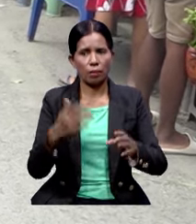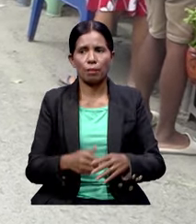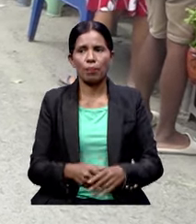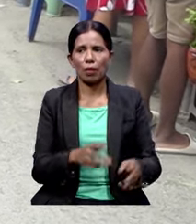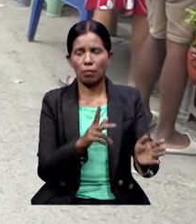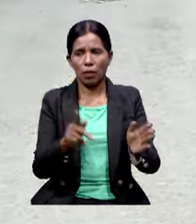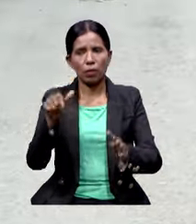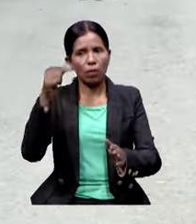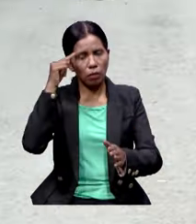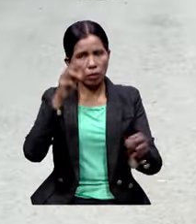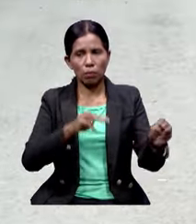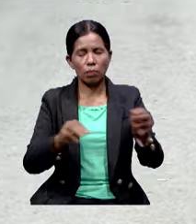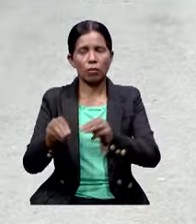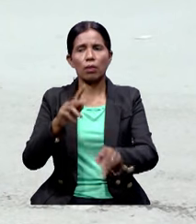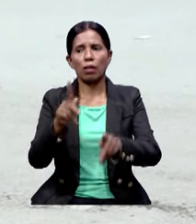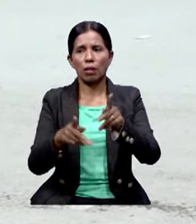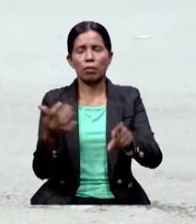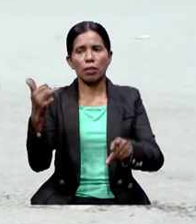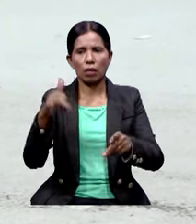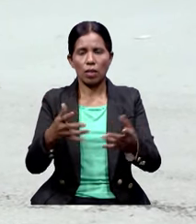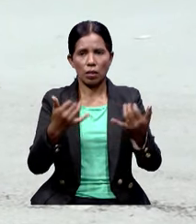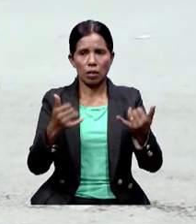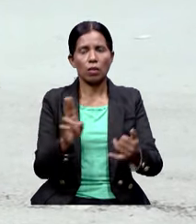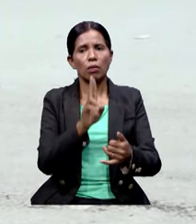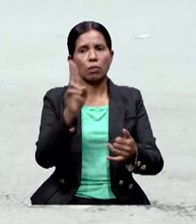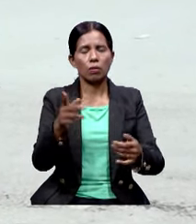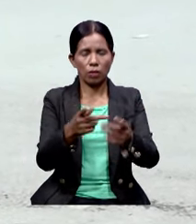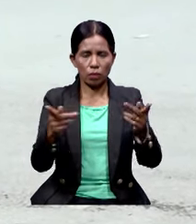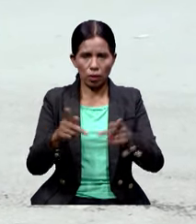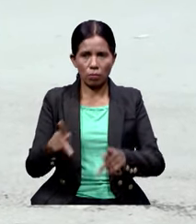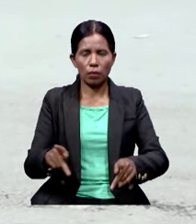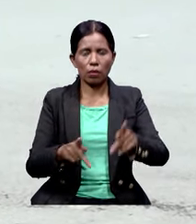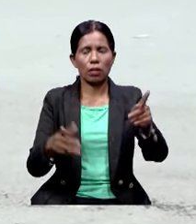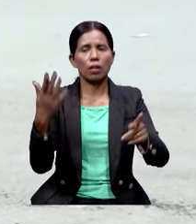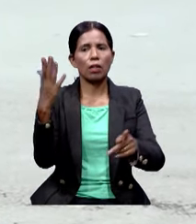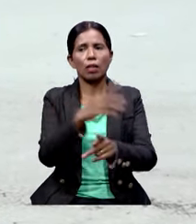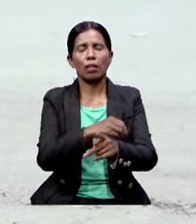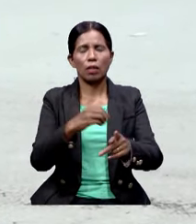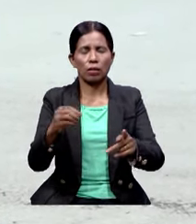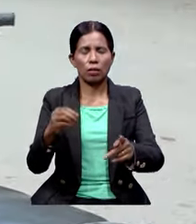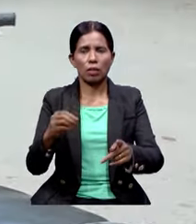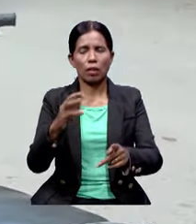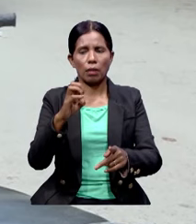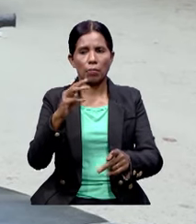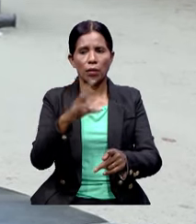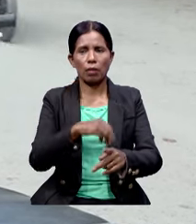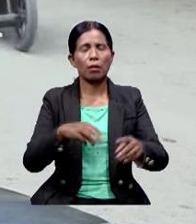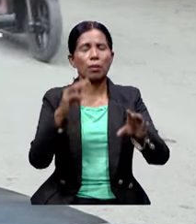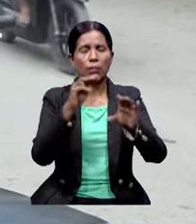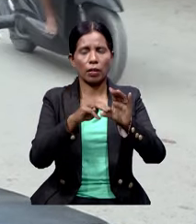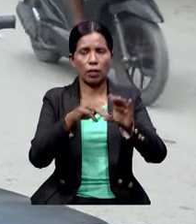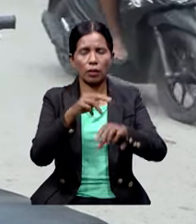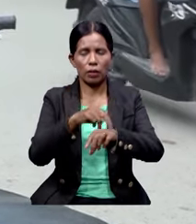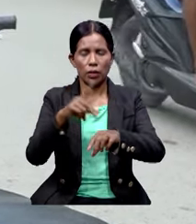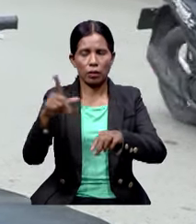plano governo se muda hotu negociante siranebe dau-dau ne ocupa espaço público iha elemloi no Kampung Baru ba mercado nasional Taibe